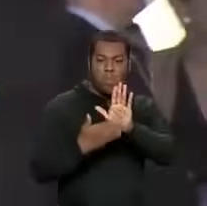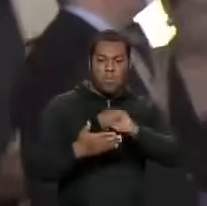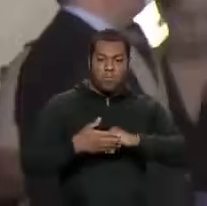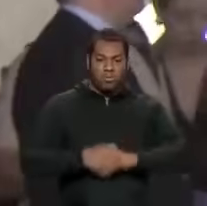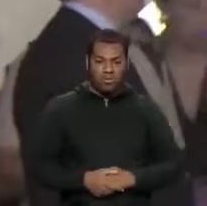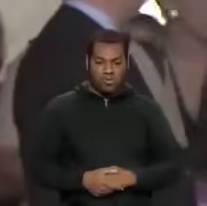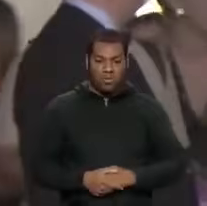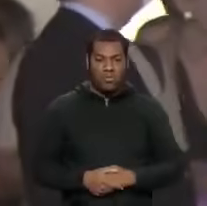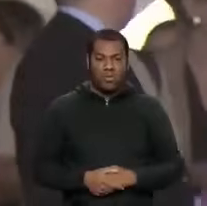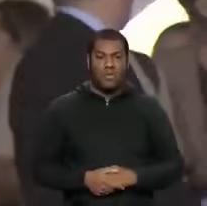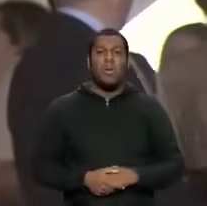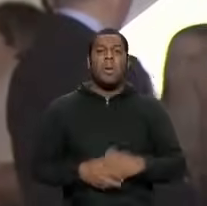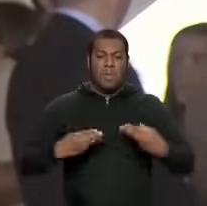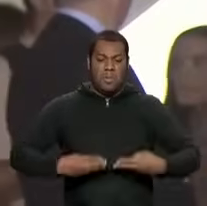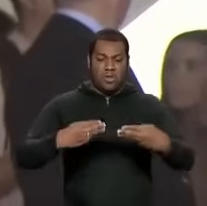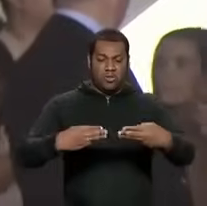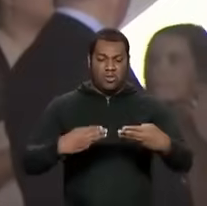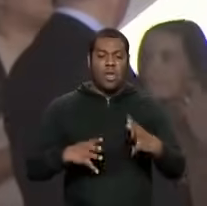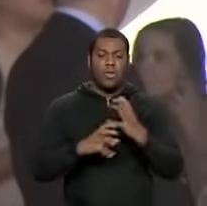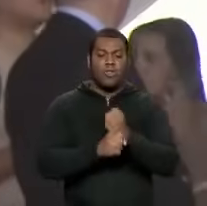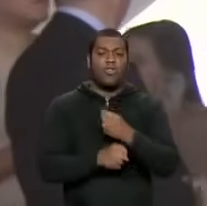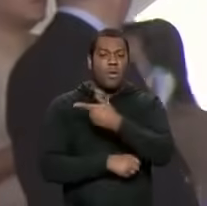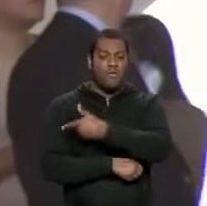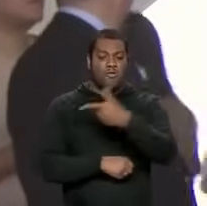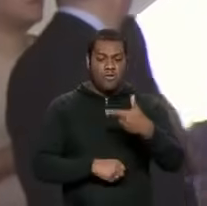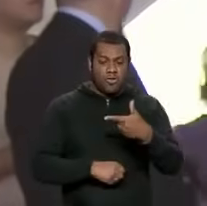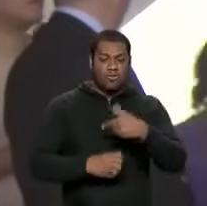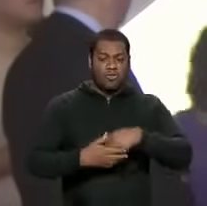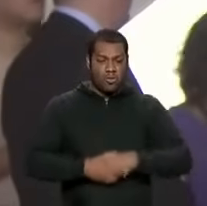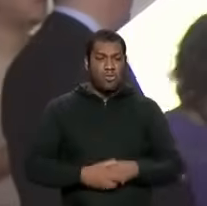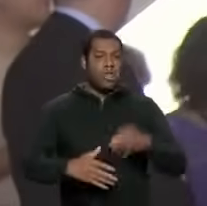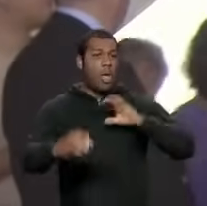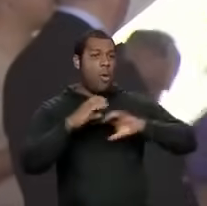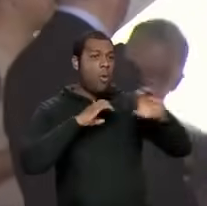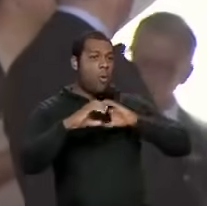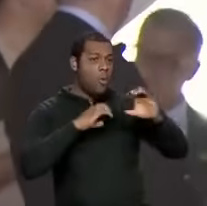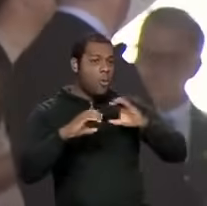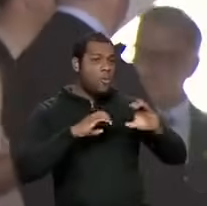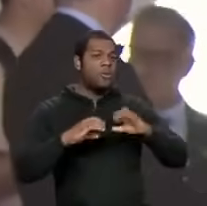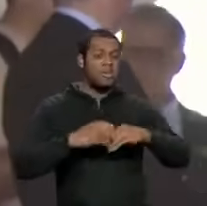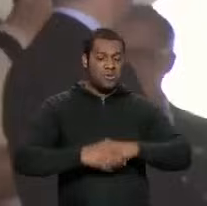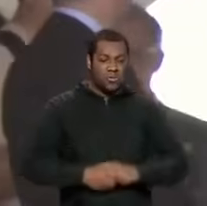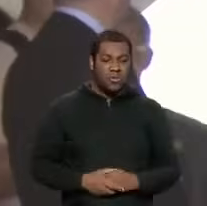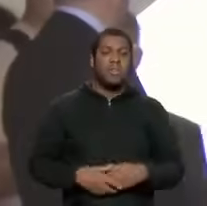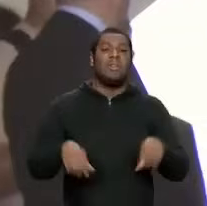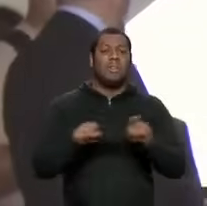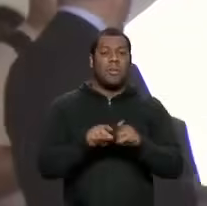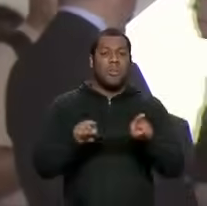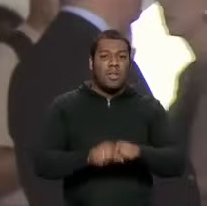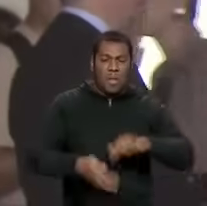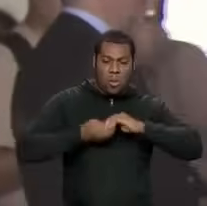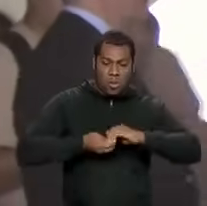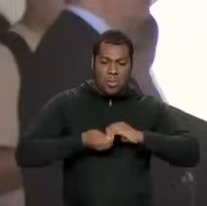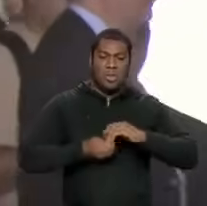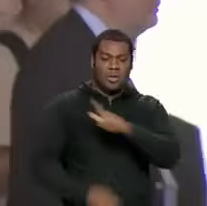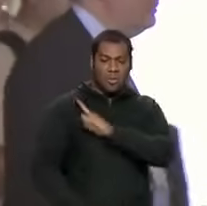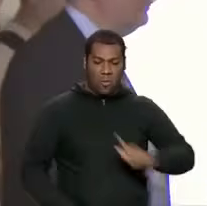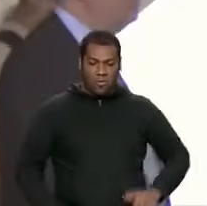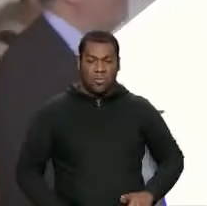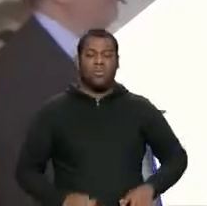22 ministérios do seu governo conversar sobre ela cumprimentar aqui os governadores